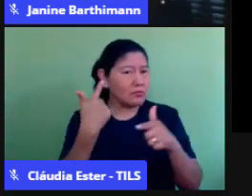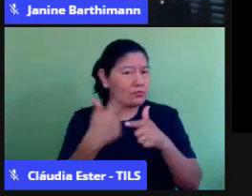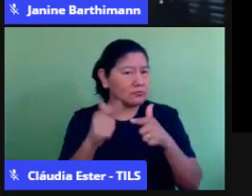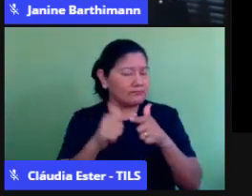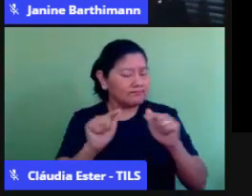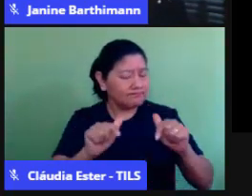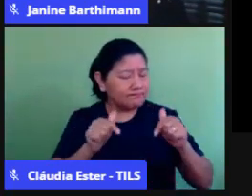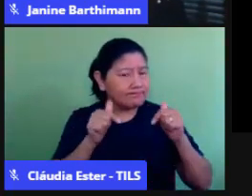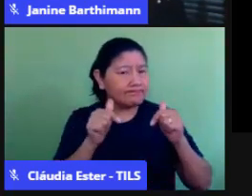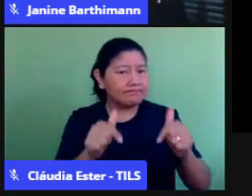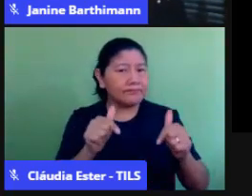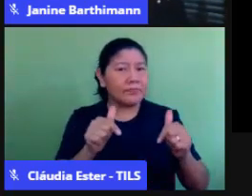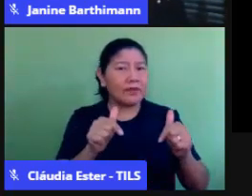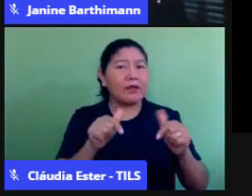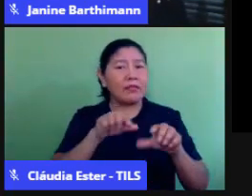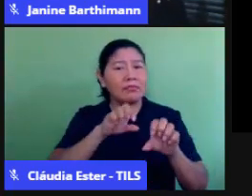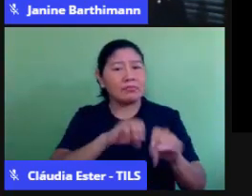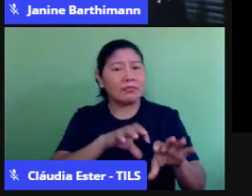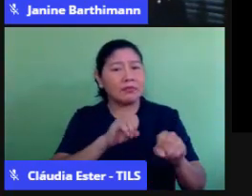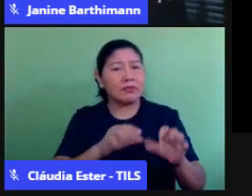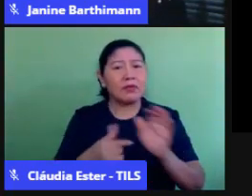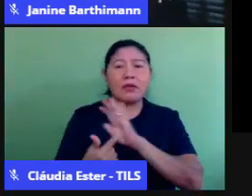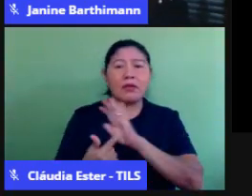Ela vai colocar que no pós-guerra,